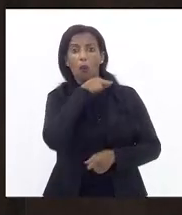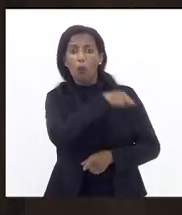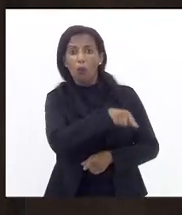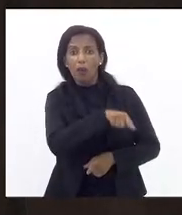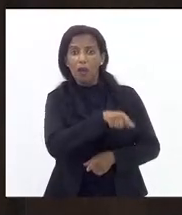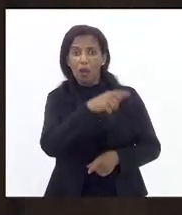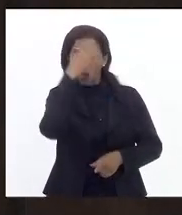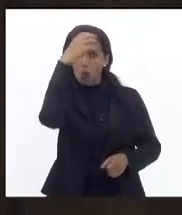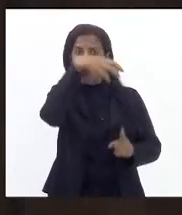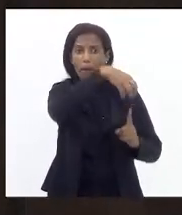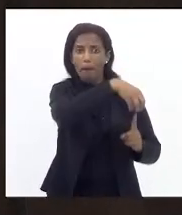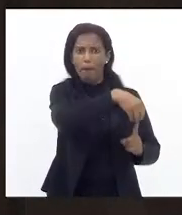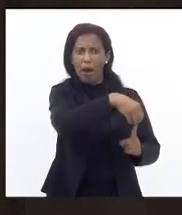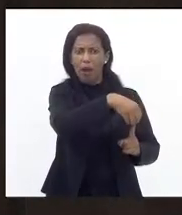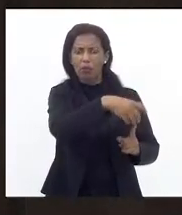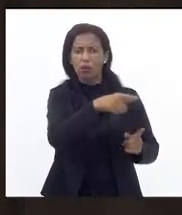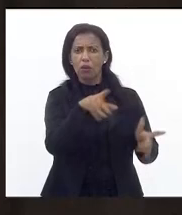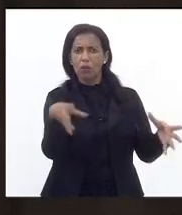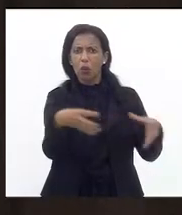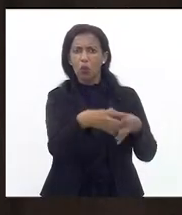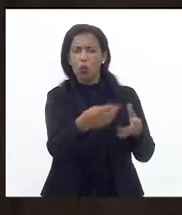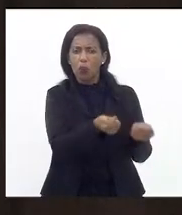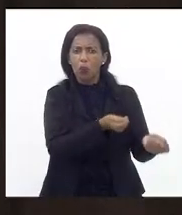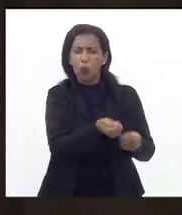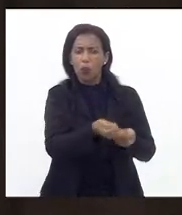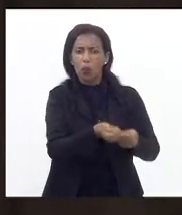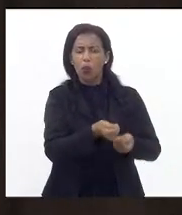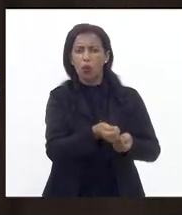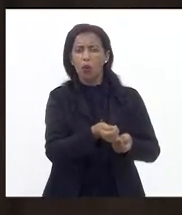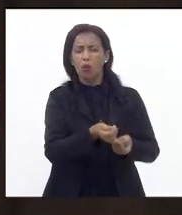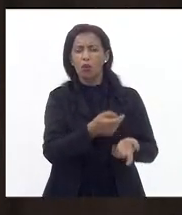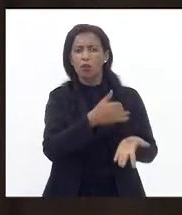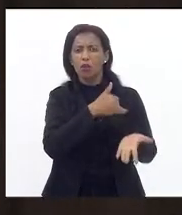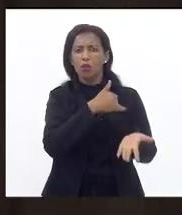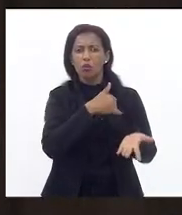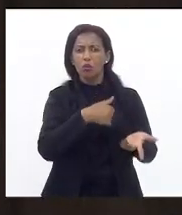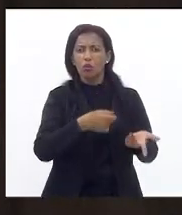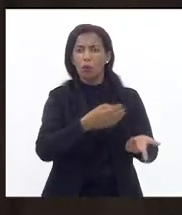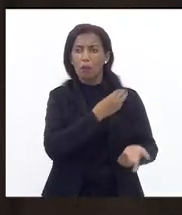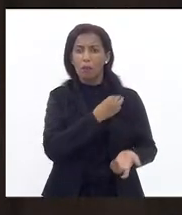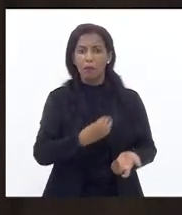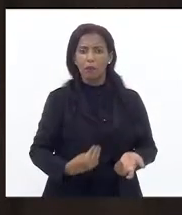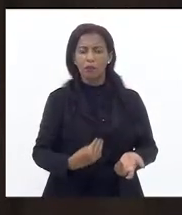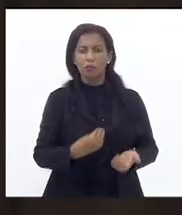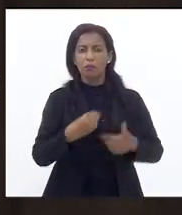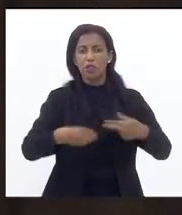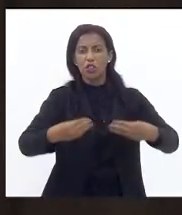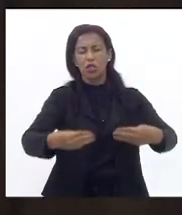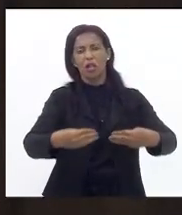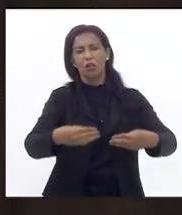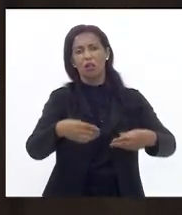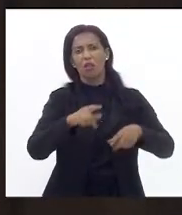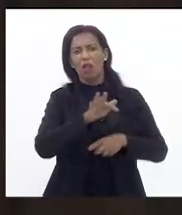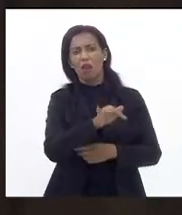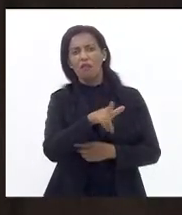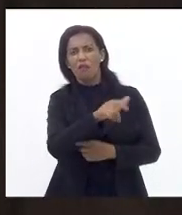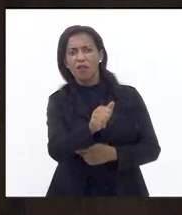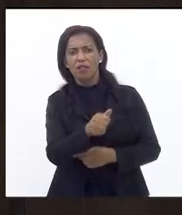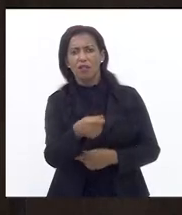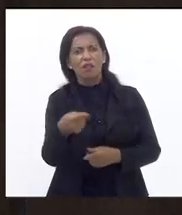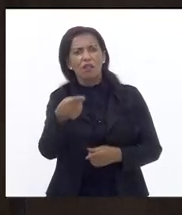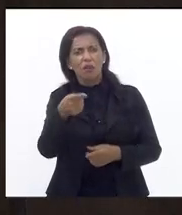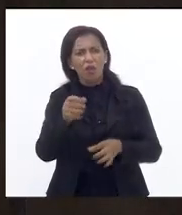econômica por ele pela equipe econômica do Ministério da Fazenda Ministério da Fazenda Vem aqui trazer